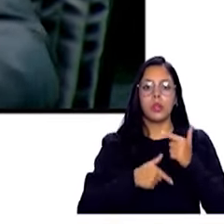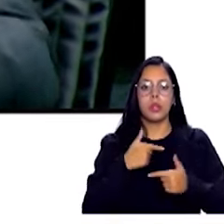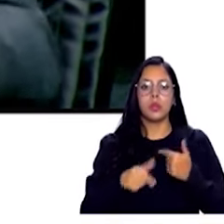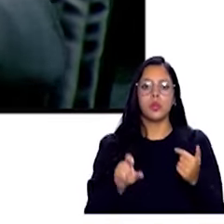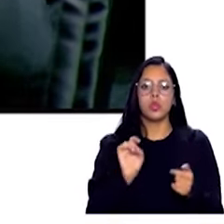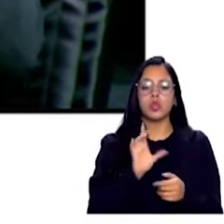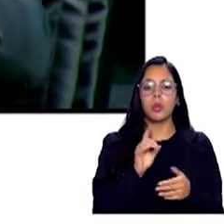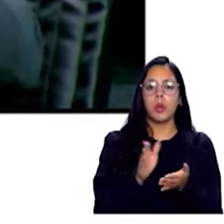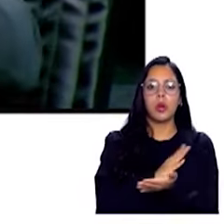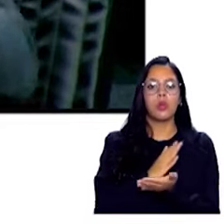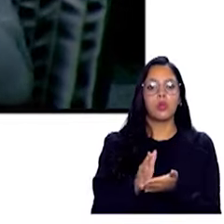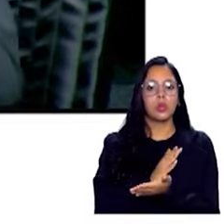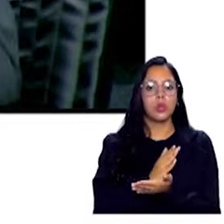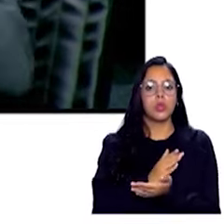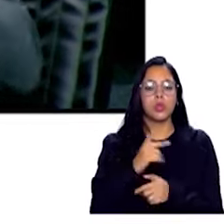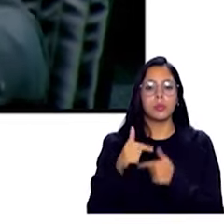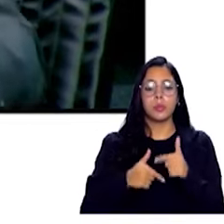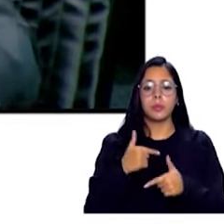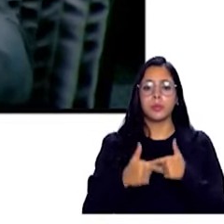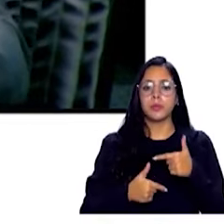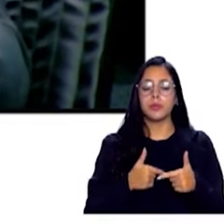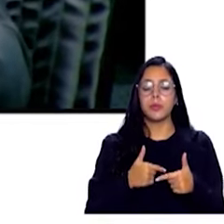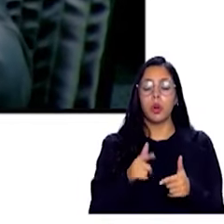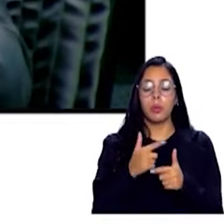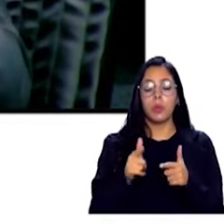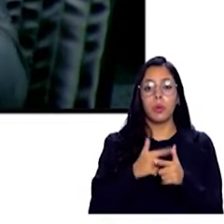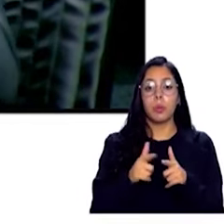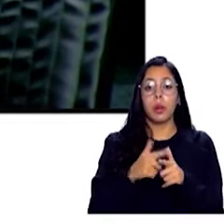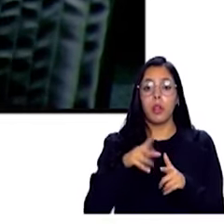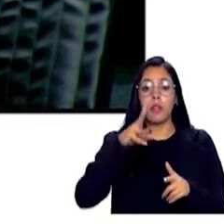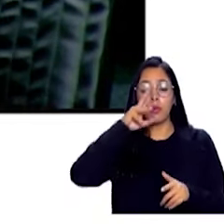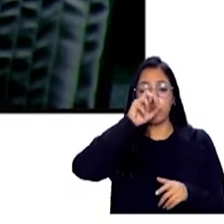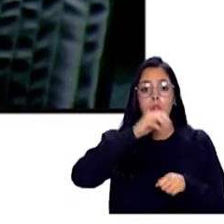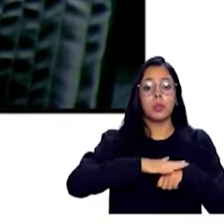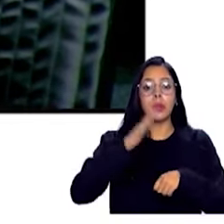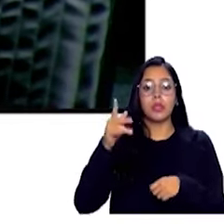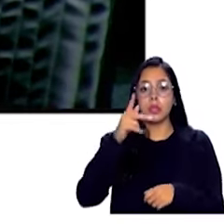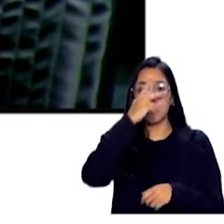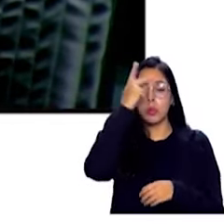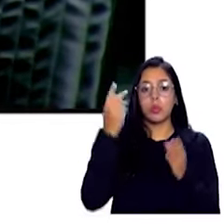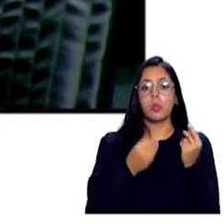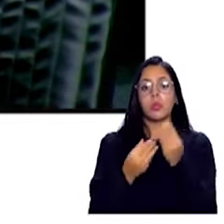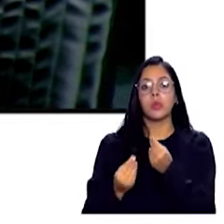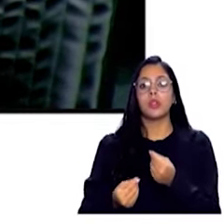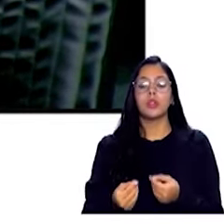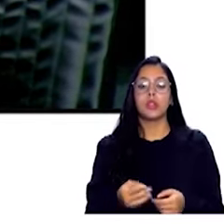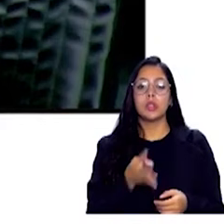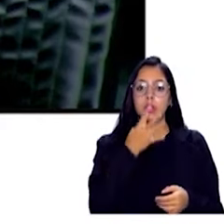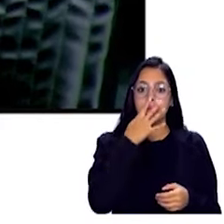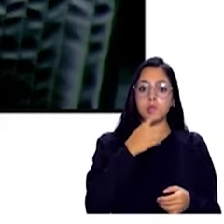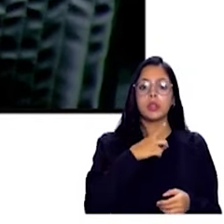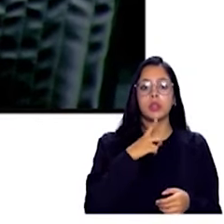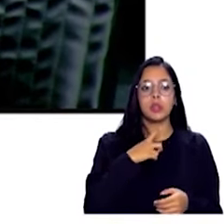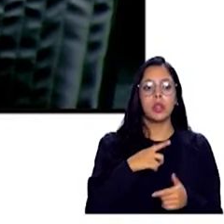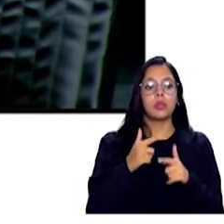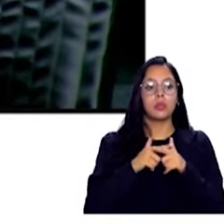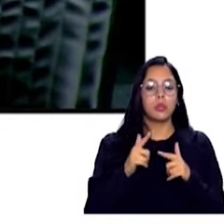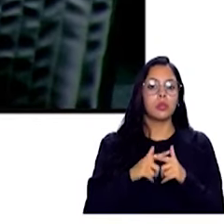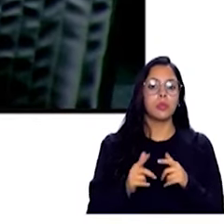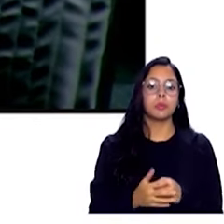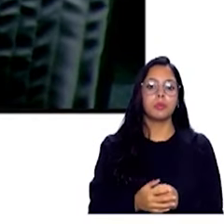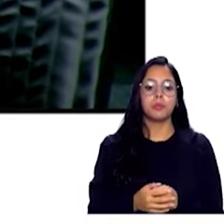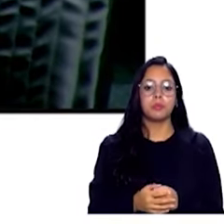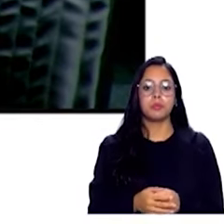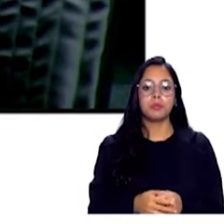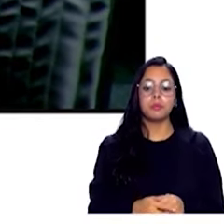maiores problemas que envolvam interesses de muitas pessoas esse essa premissa é uma premissa que Talvez possa nos